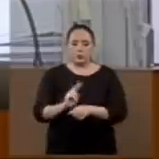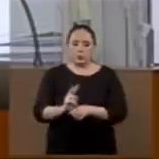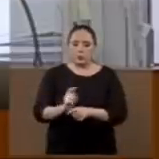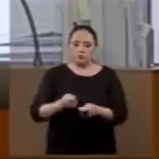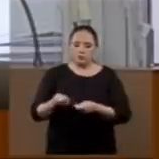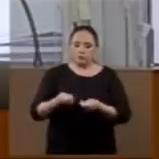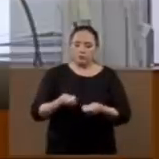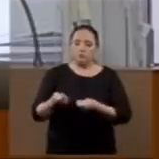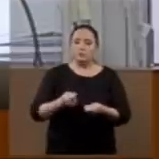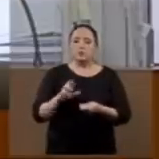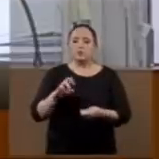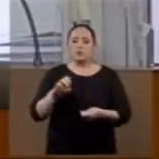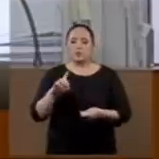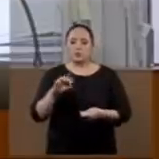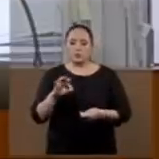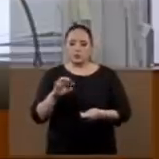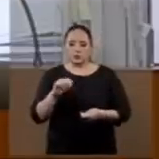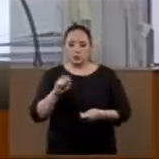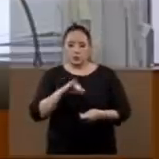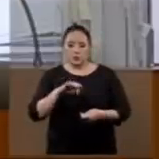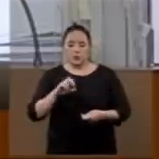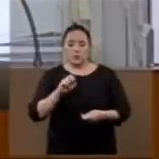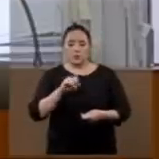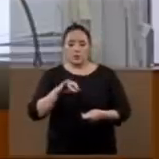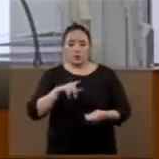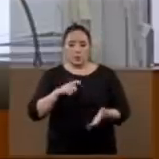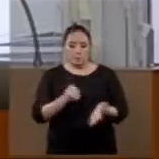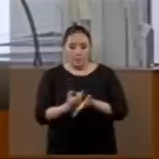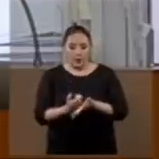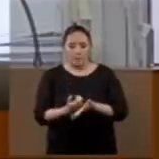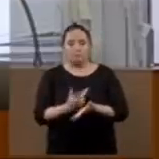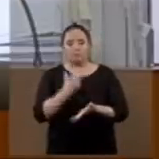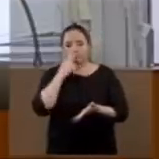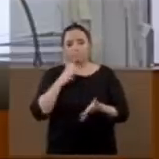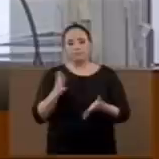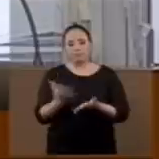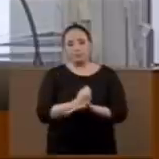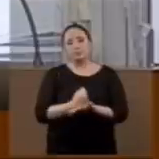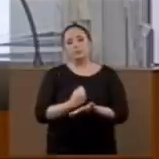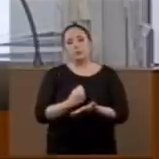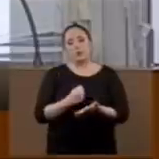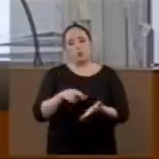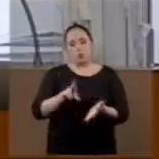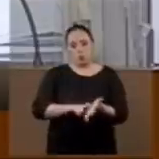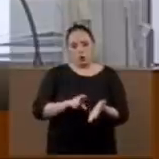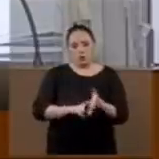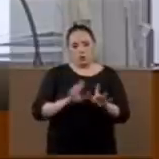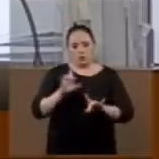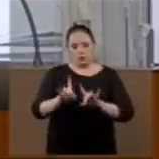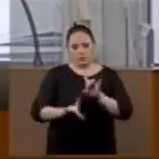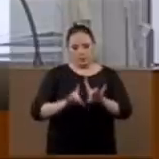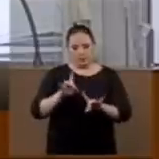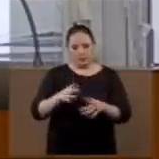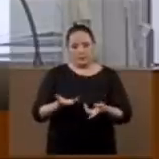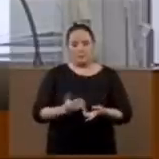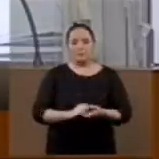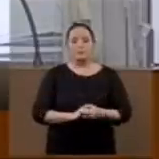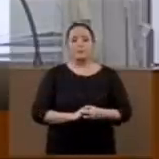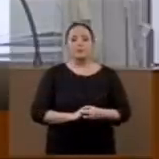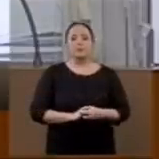tributários, cujo não pagamento implica a cassação do registro especial, recurso extraordinário conhecido, mas ao qual se nega